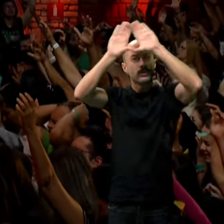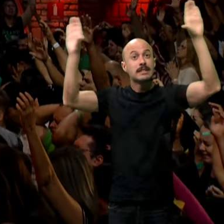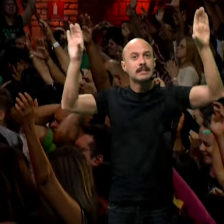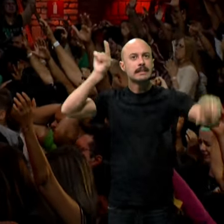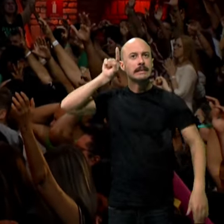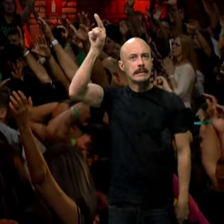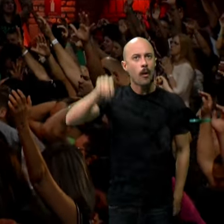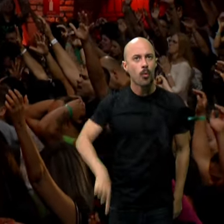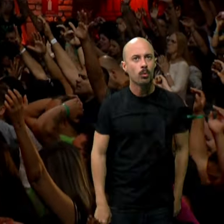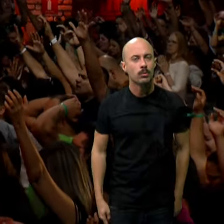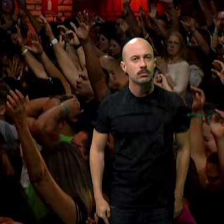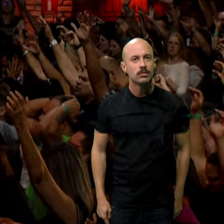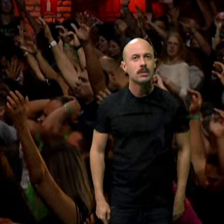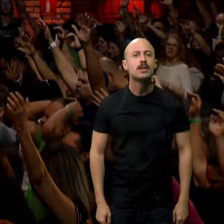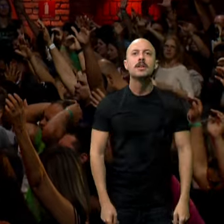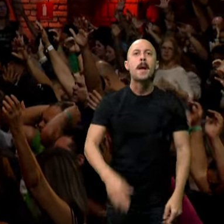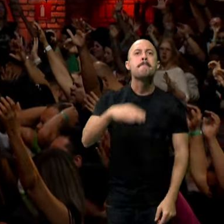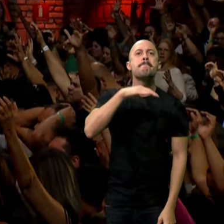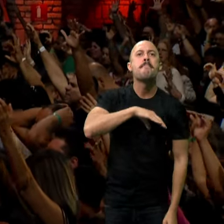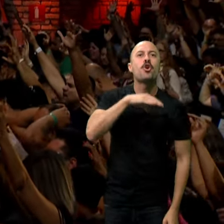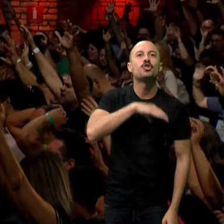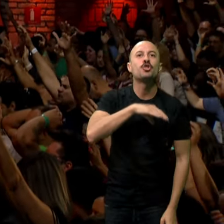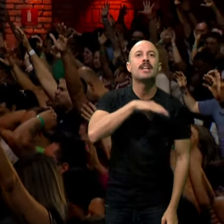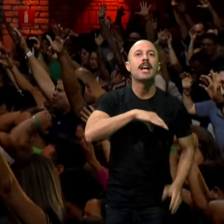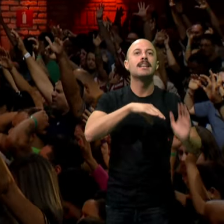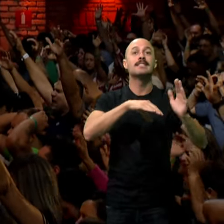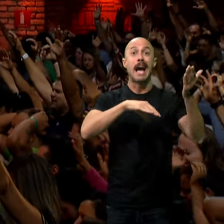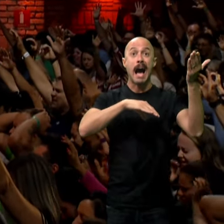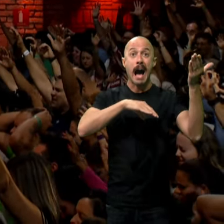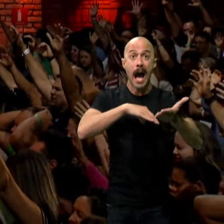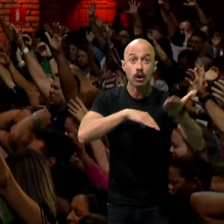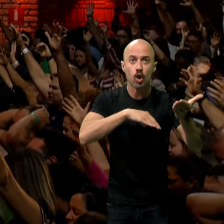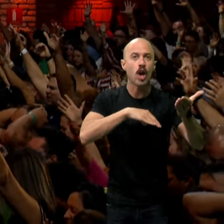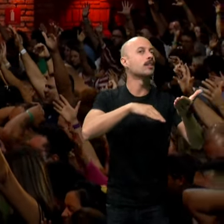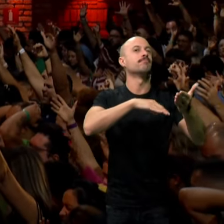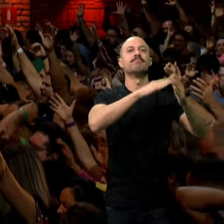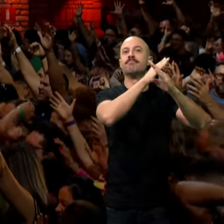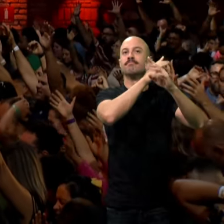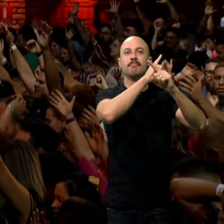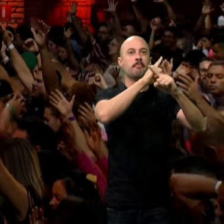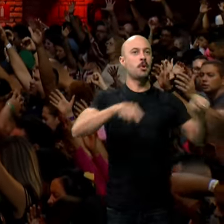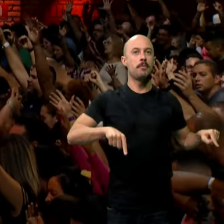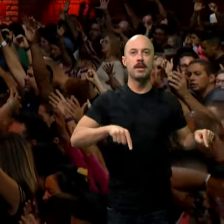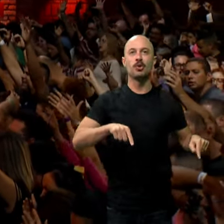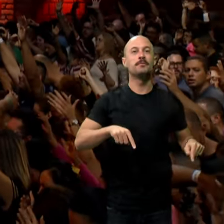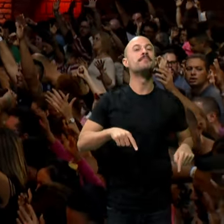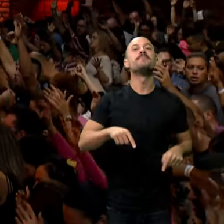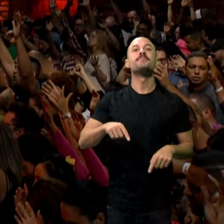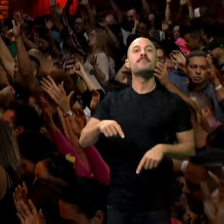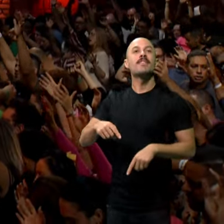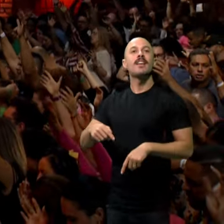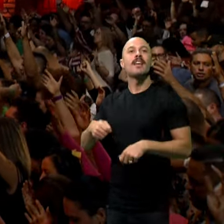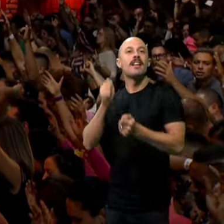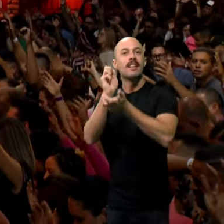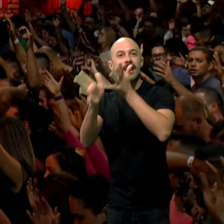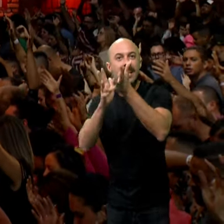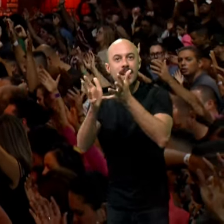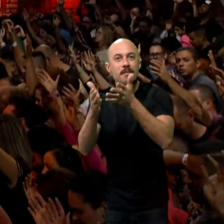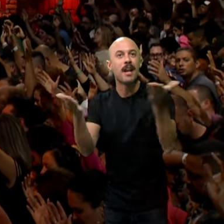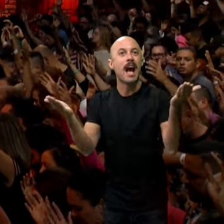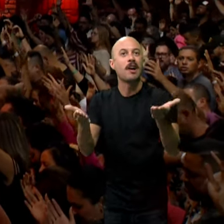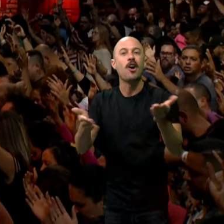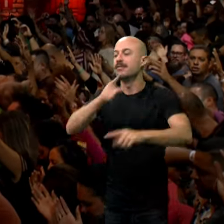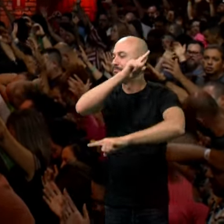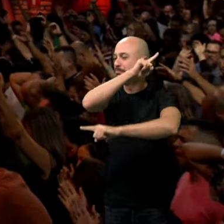Proibimos o português. Que o português se torne línguas espirituais, cânticos espirituais. E peça